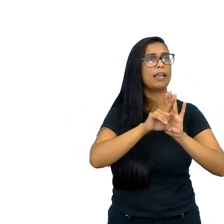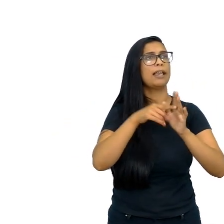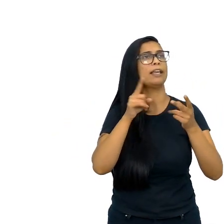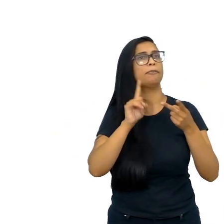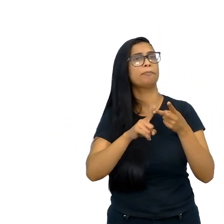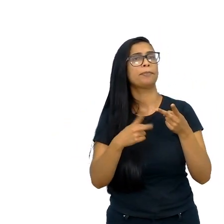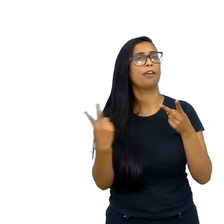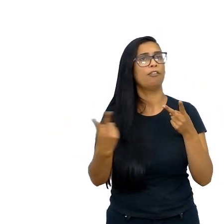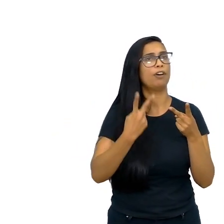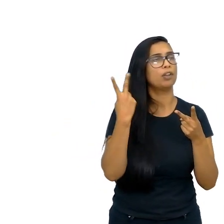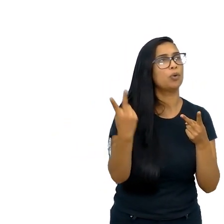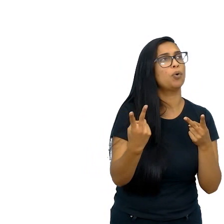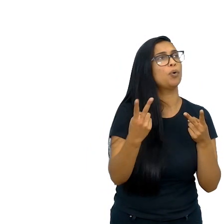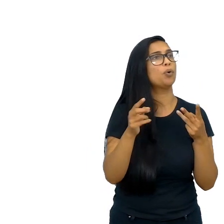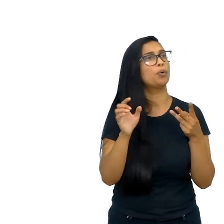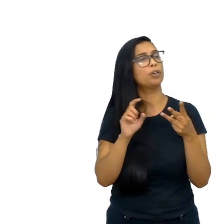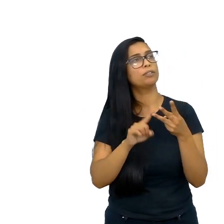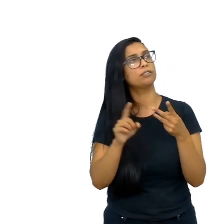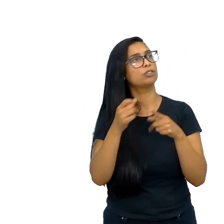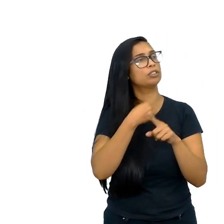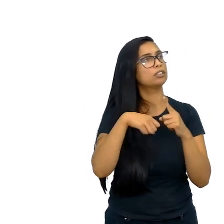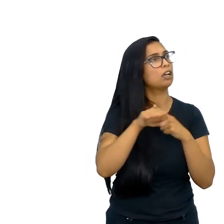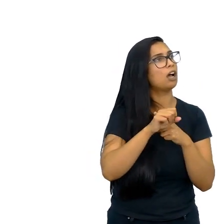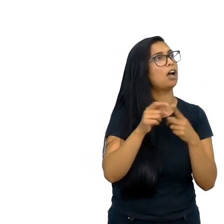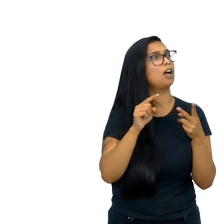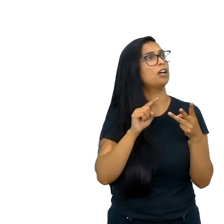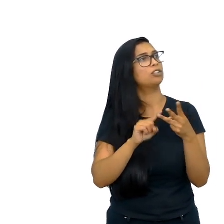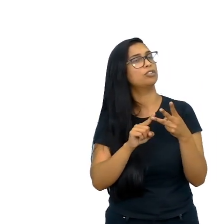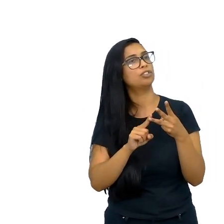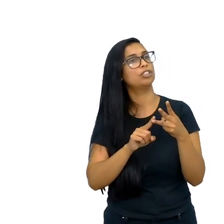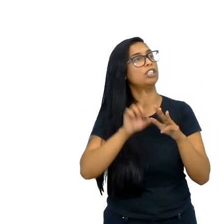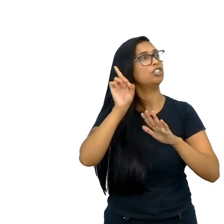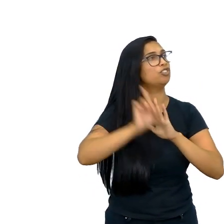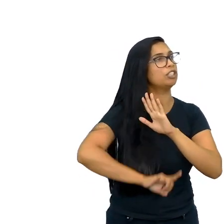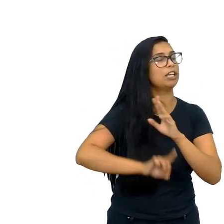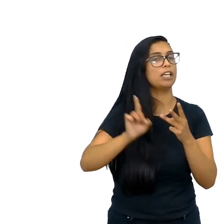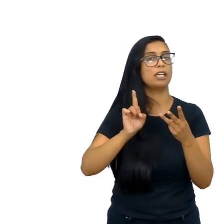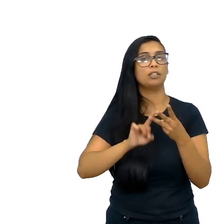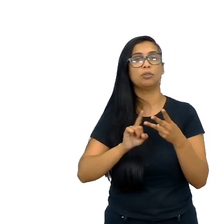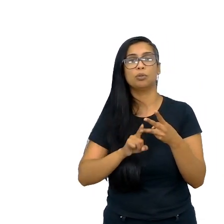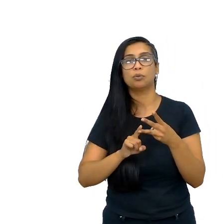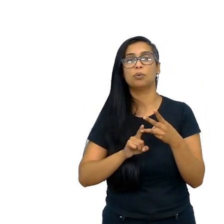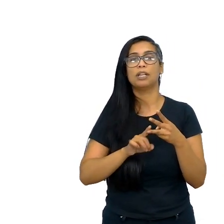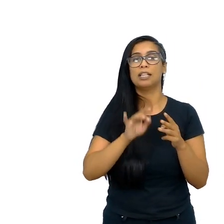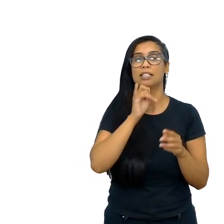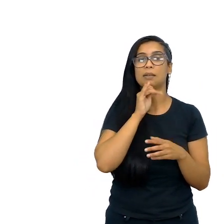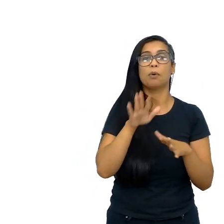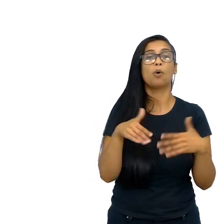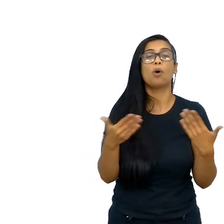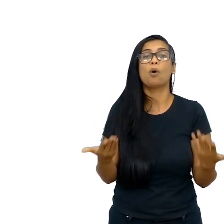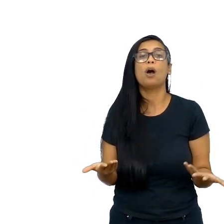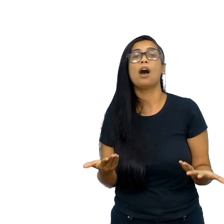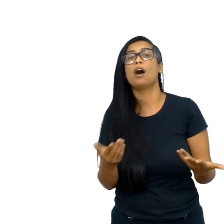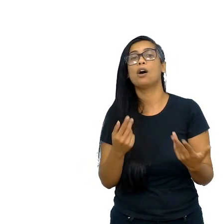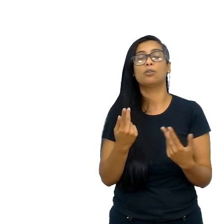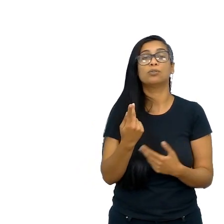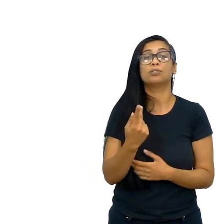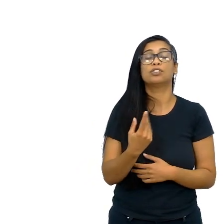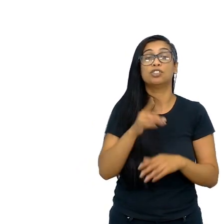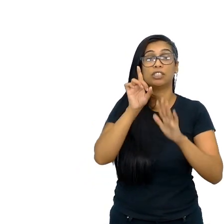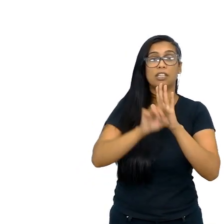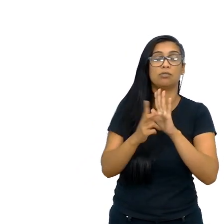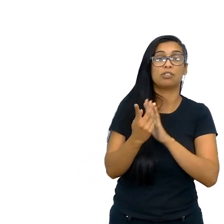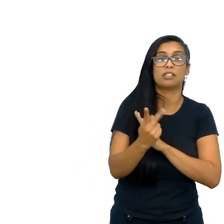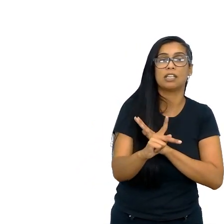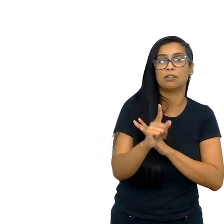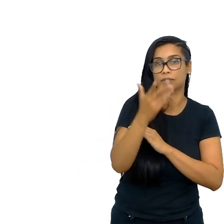valores de declarações dos direitos, né, quais são os meus direitos, então são aspectos